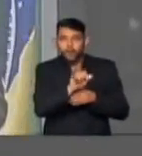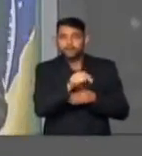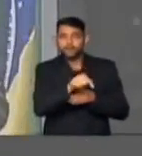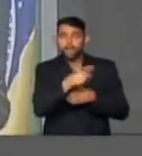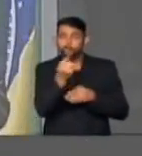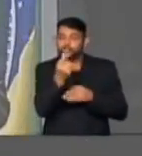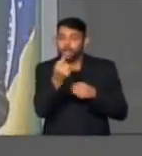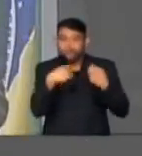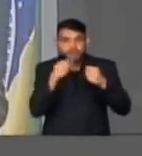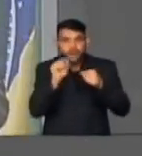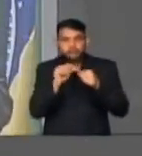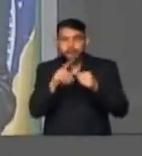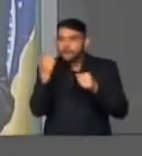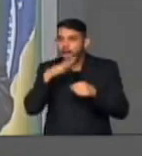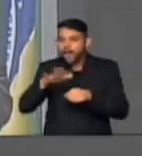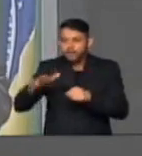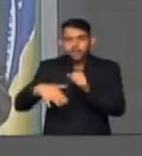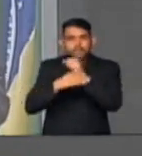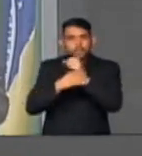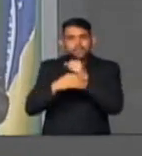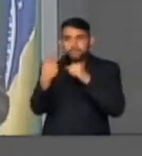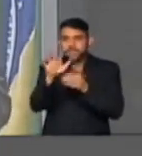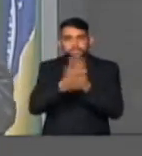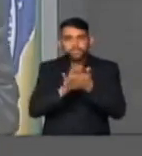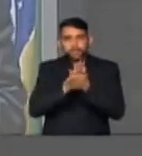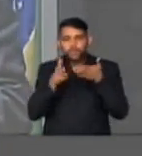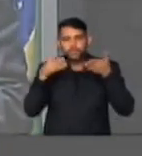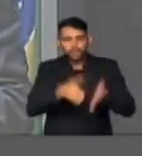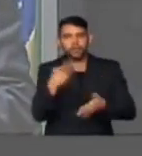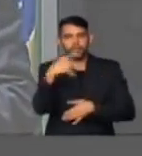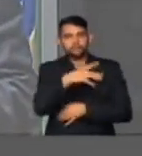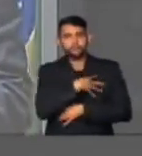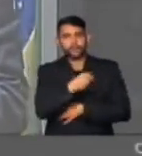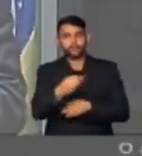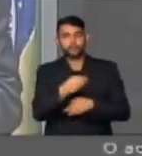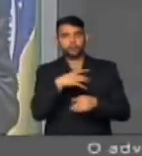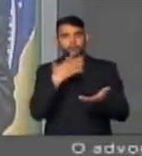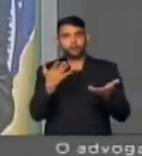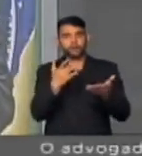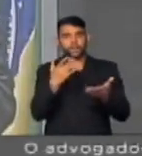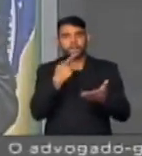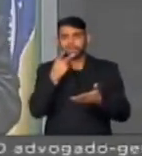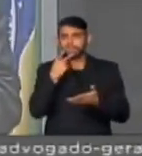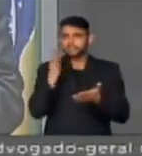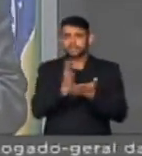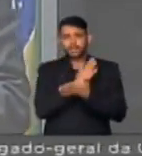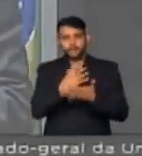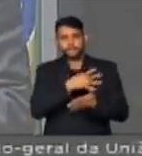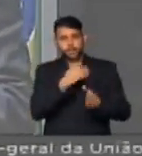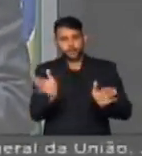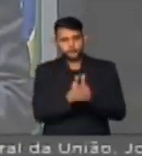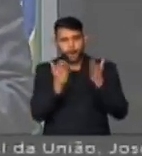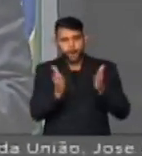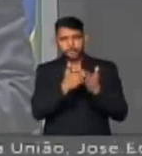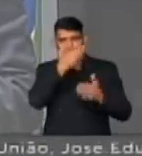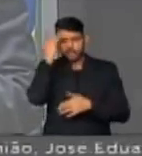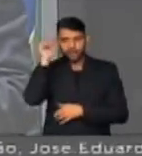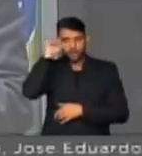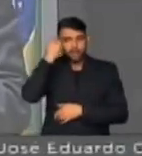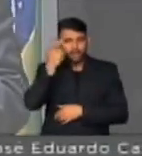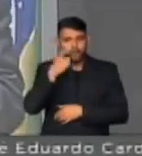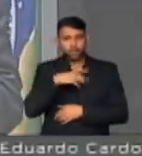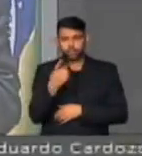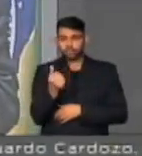dinheiro que precisava para a segurança, para ti não enterrar teu filho, que eles dizem que é o filho pobre, o filho do negro.